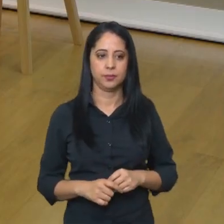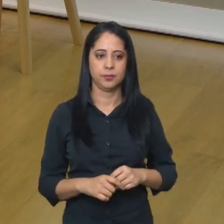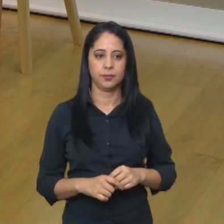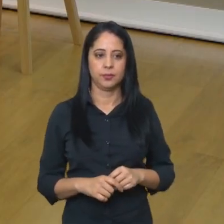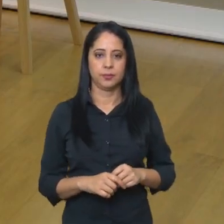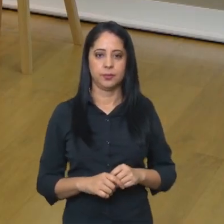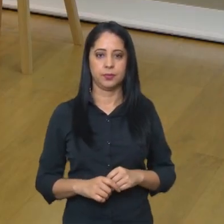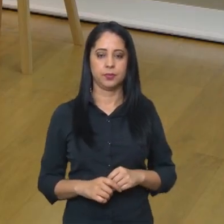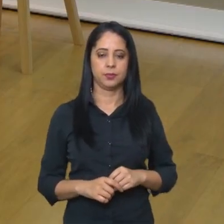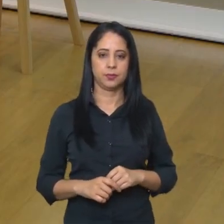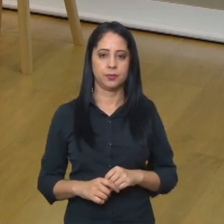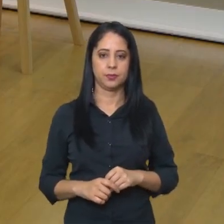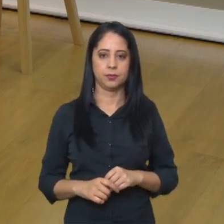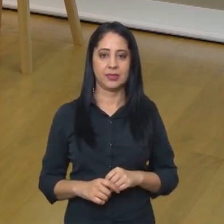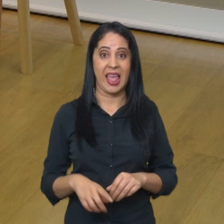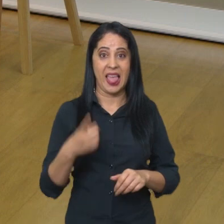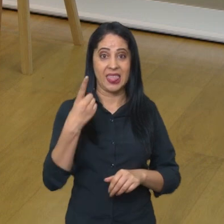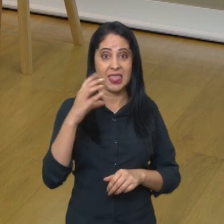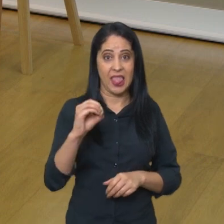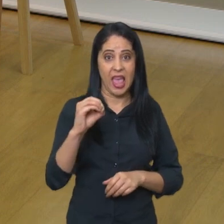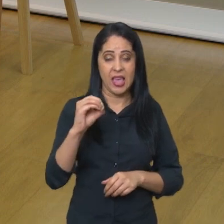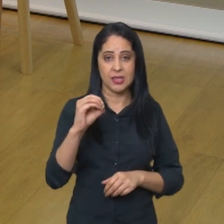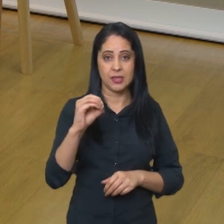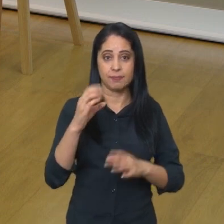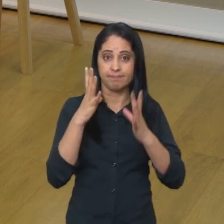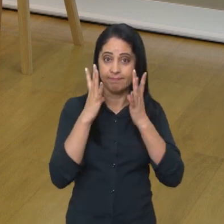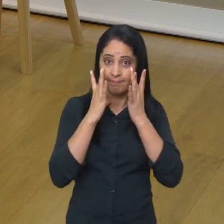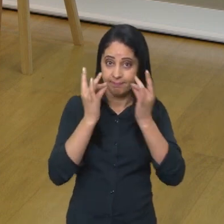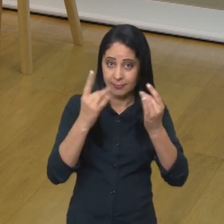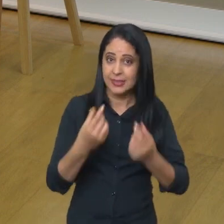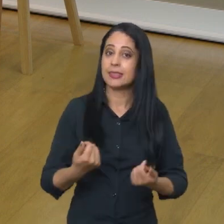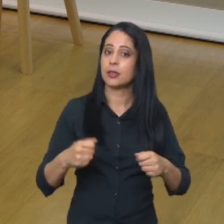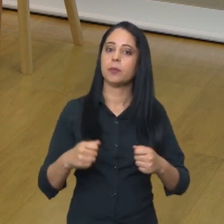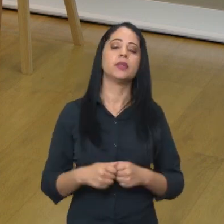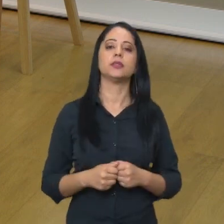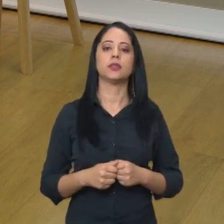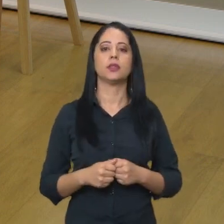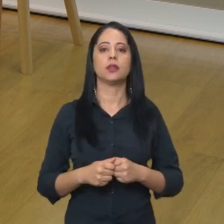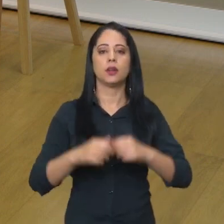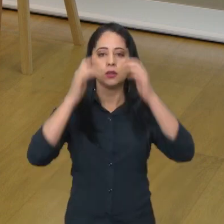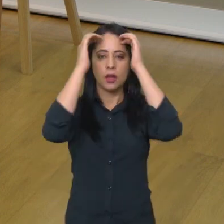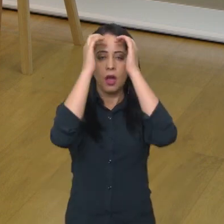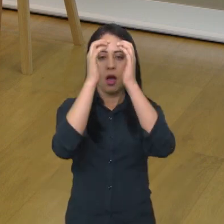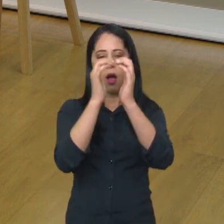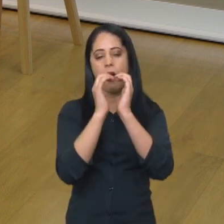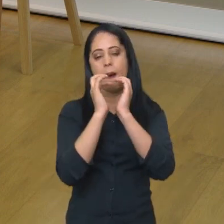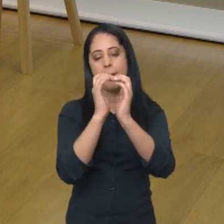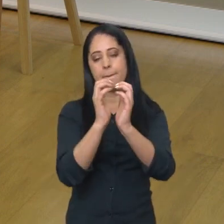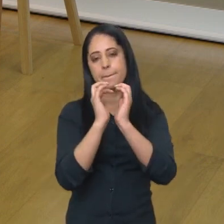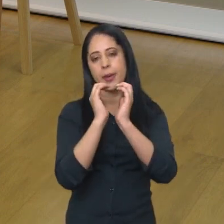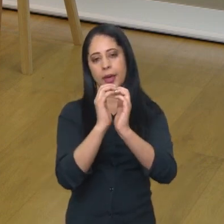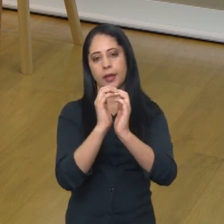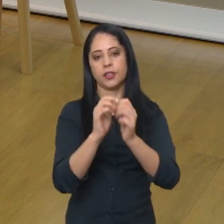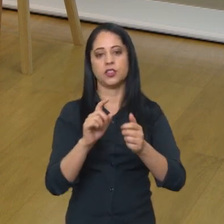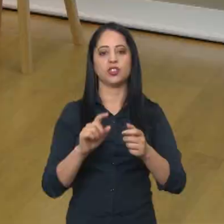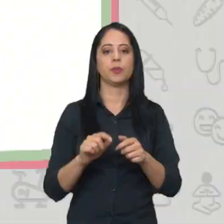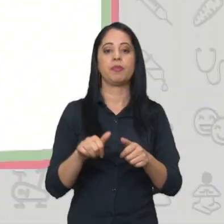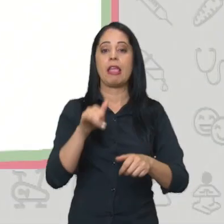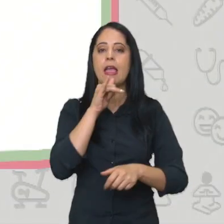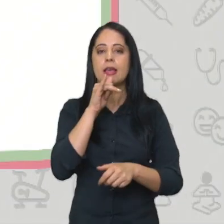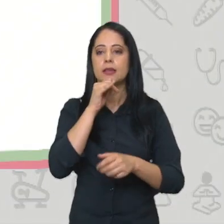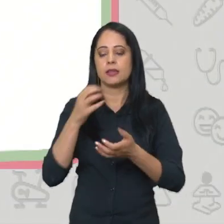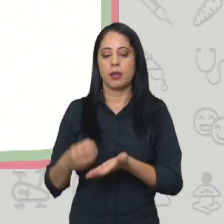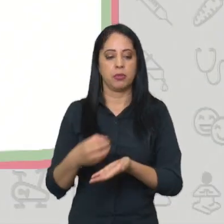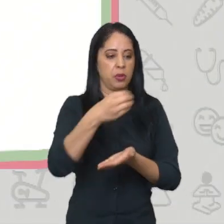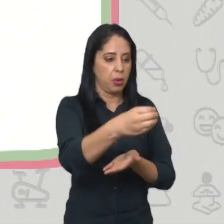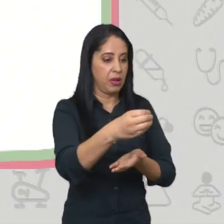favor. Vamos lá, 10 sinais de alerta. Dificuldade de raciocínio, colocar coisas no lugar errado